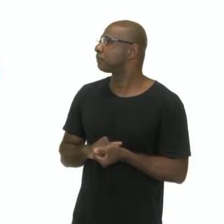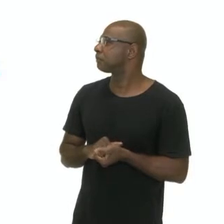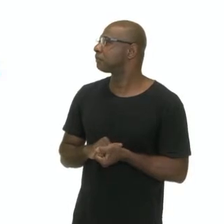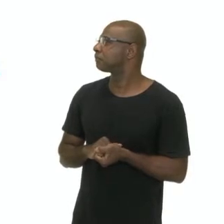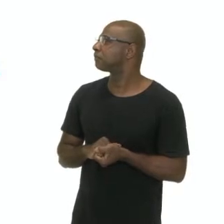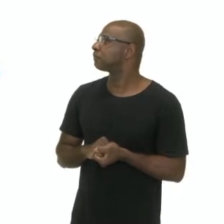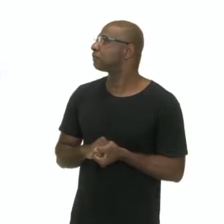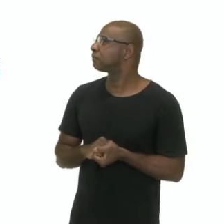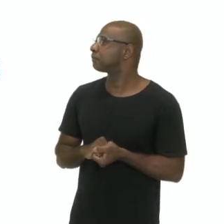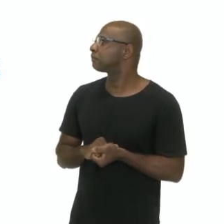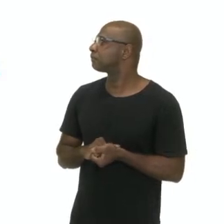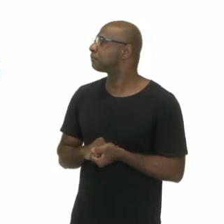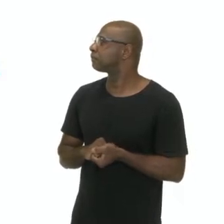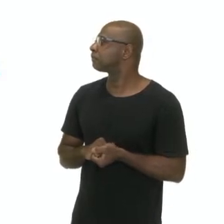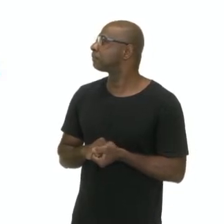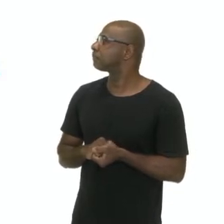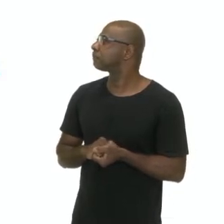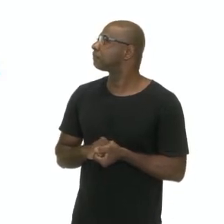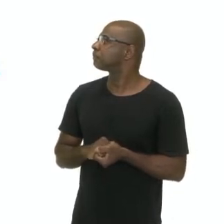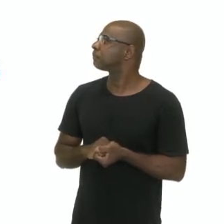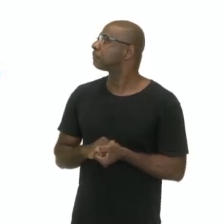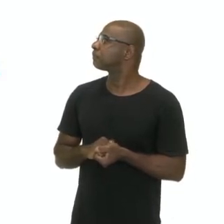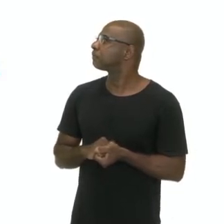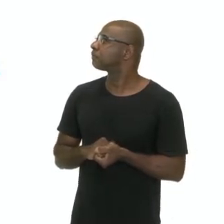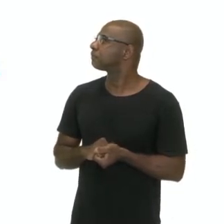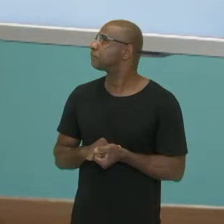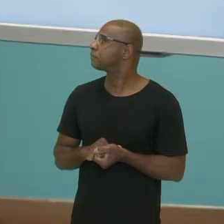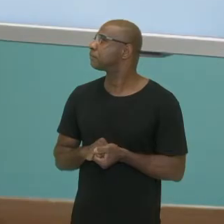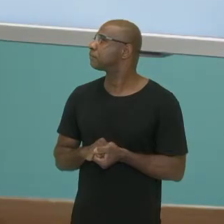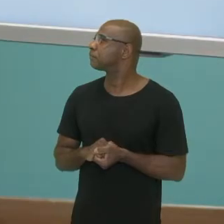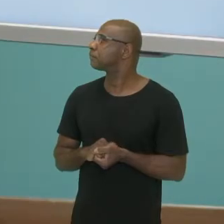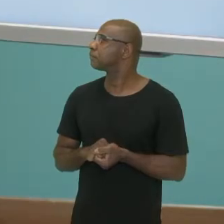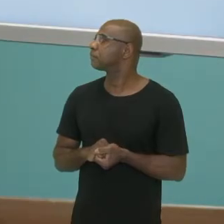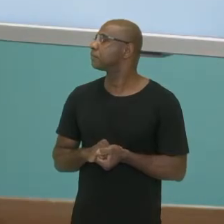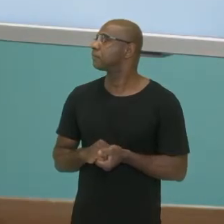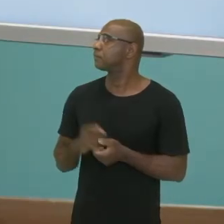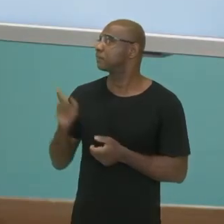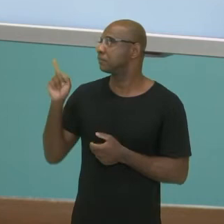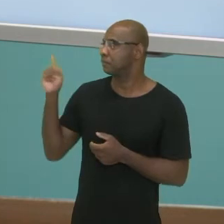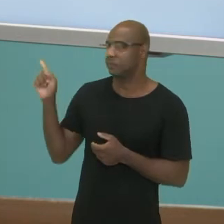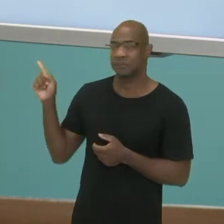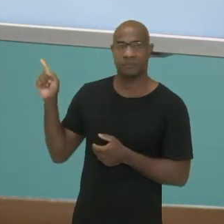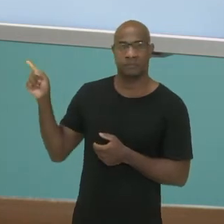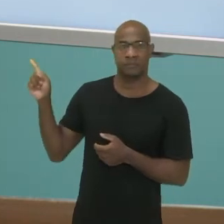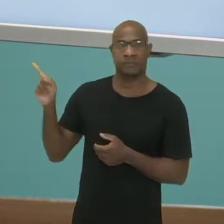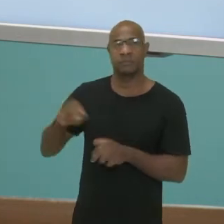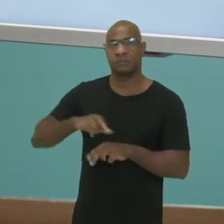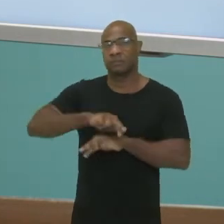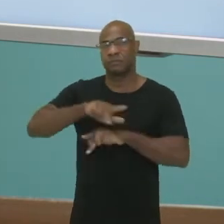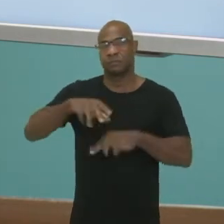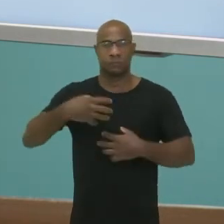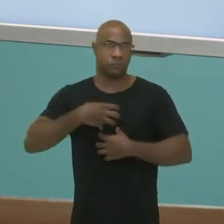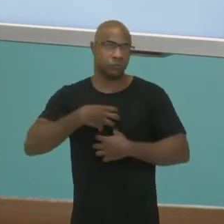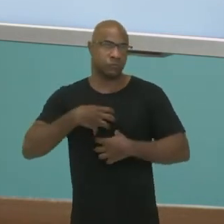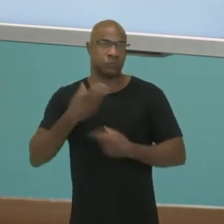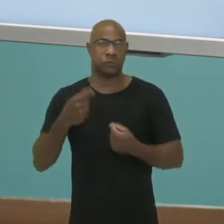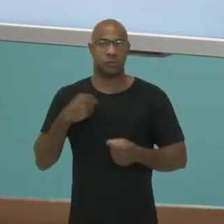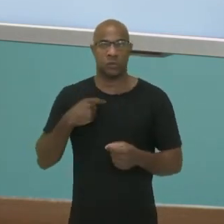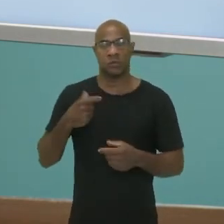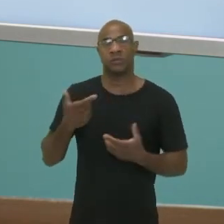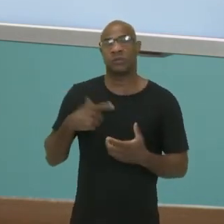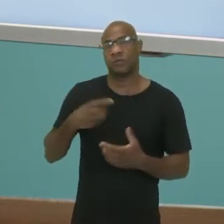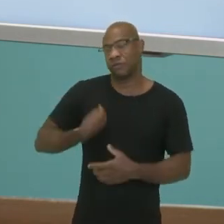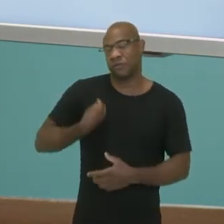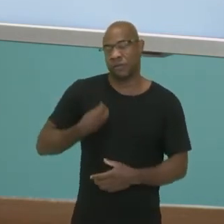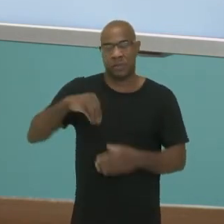Quino, aprendemos a falar de nossa família e nossos gustos. Então aqui, né, as distintas formas como atuamos na sociedade revelam